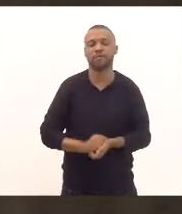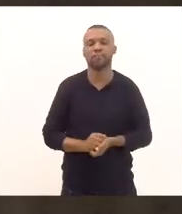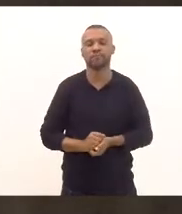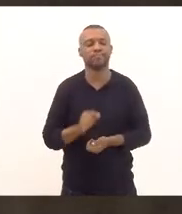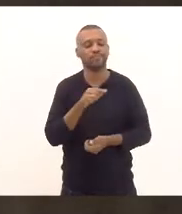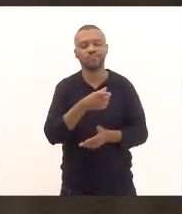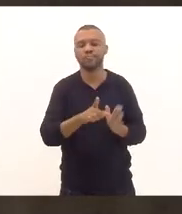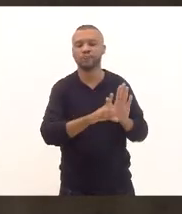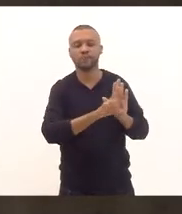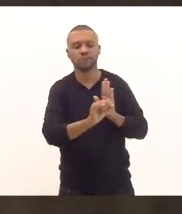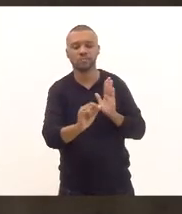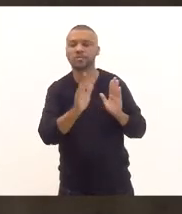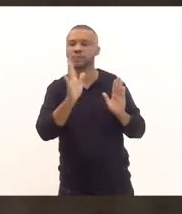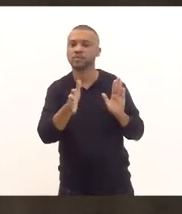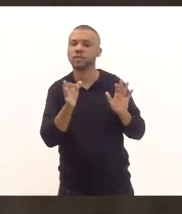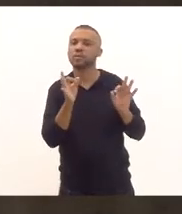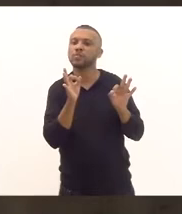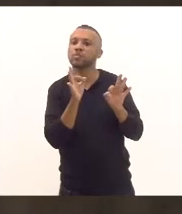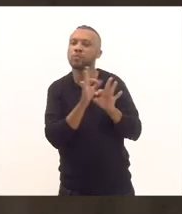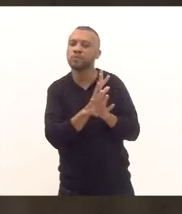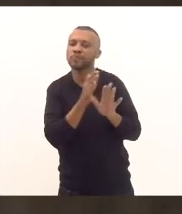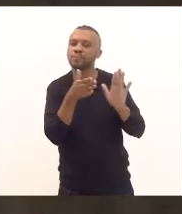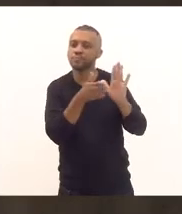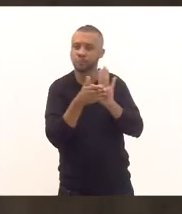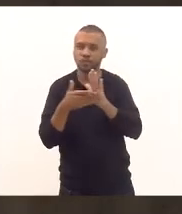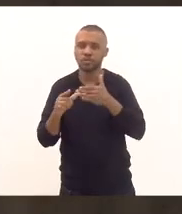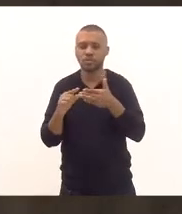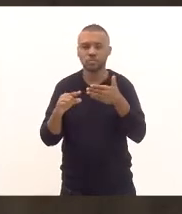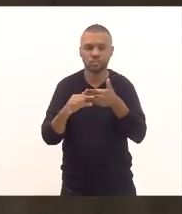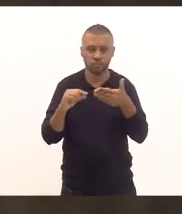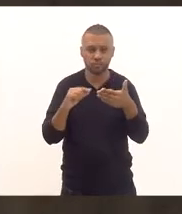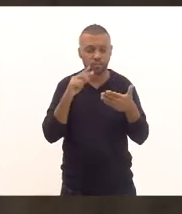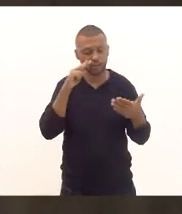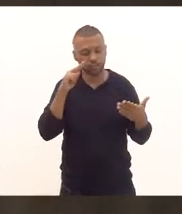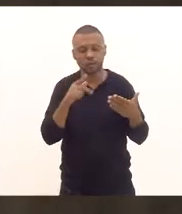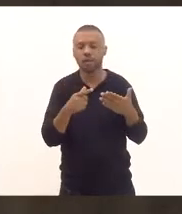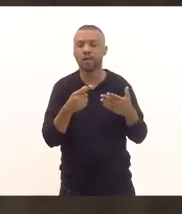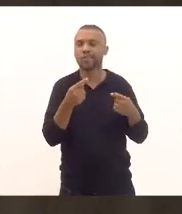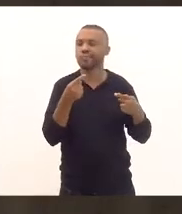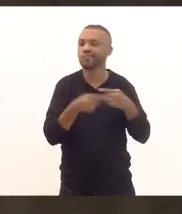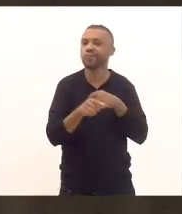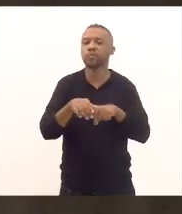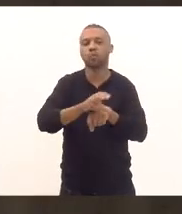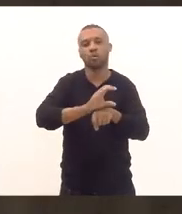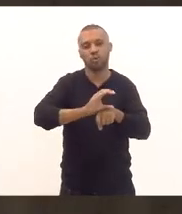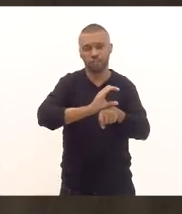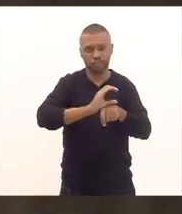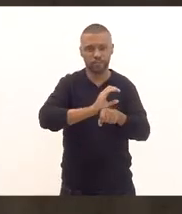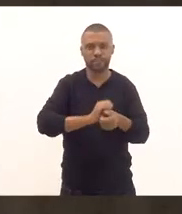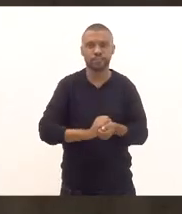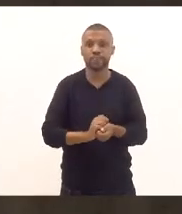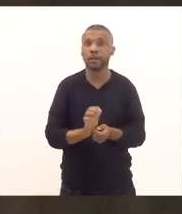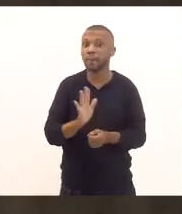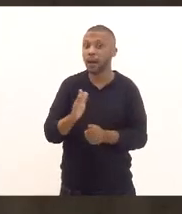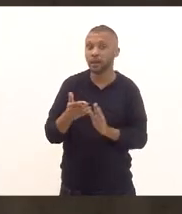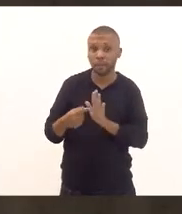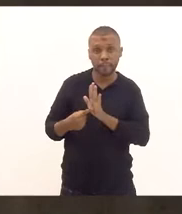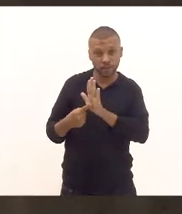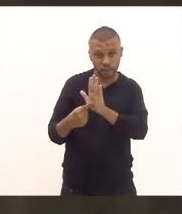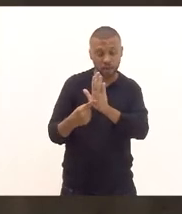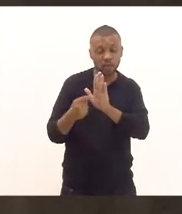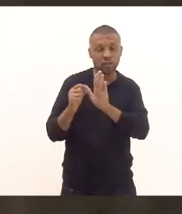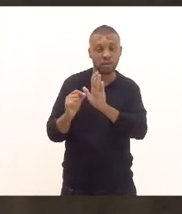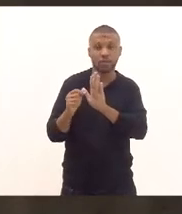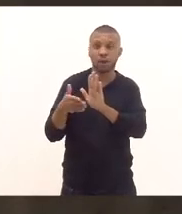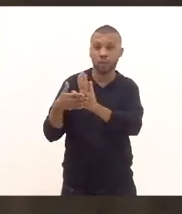lei já uma vez proposta pelo autor foi considerado inconstitucional apresentação da proposta sendo ela